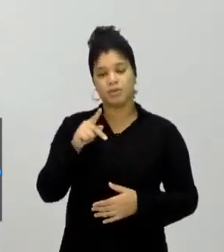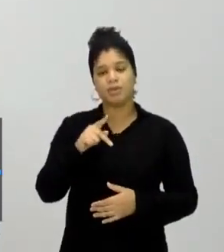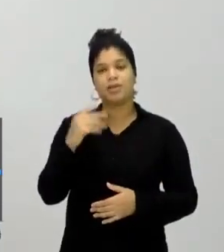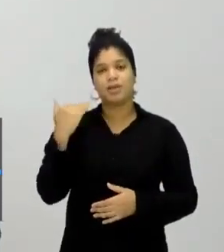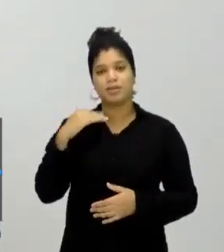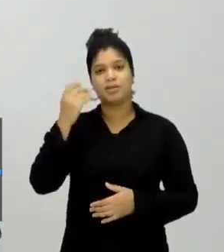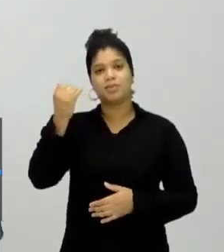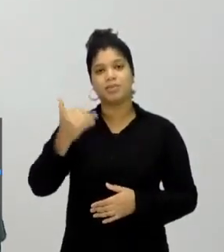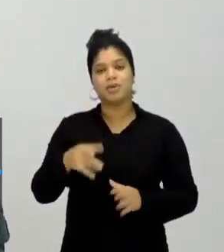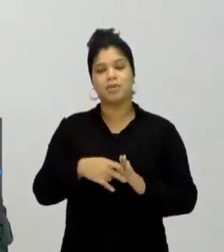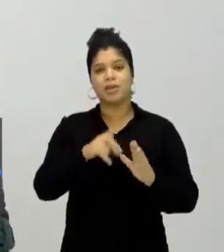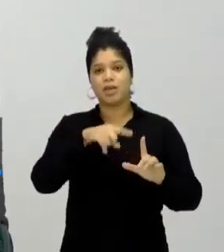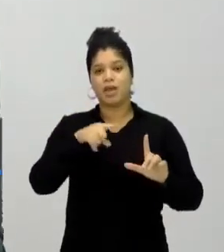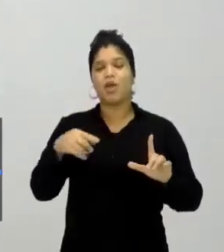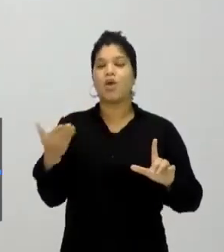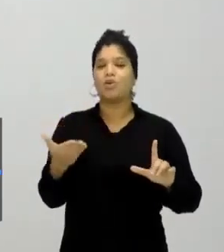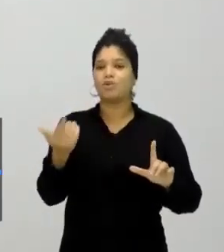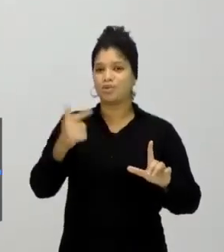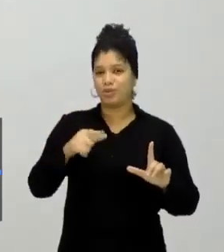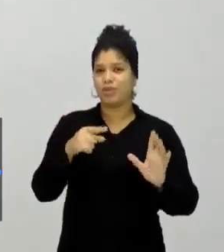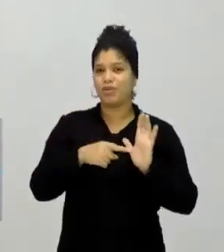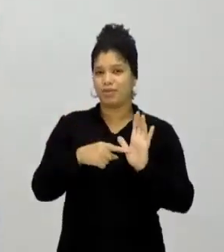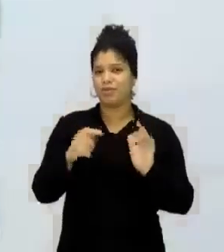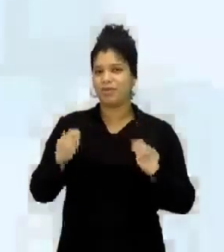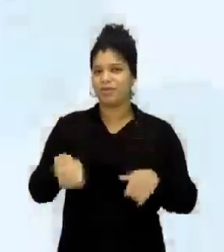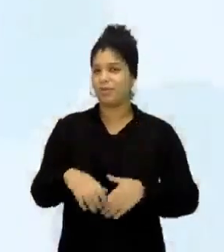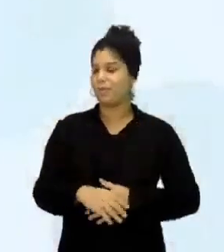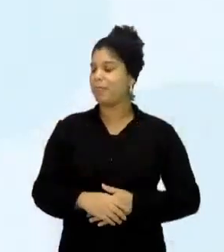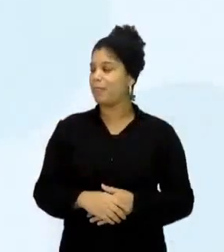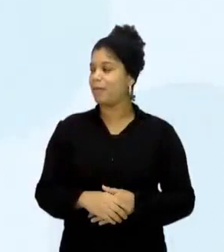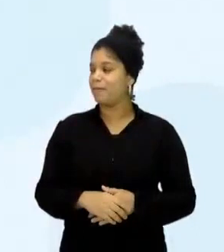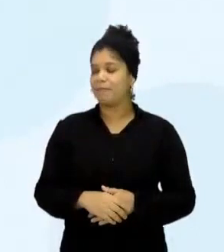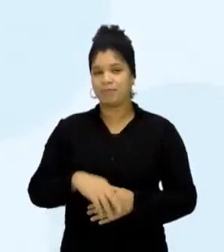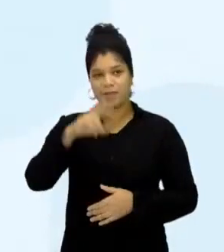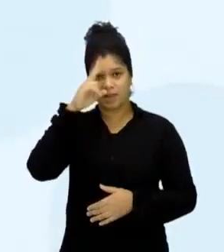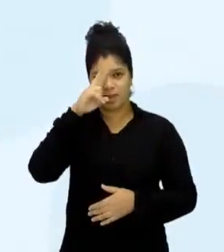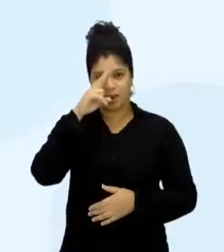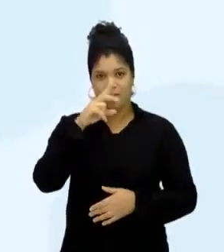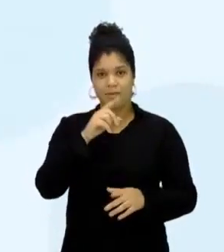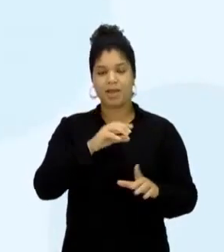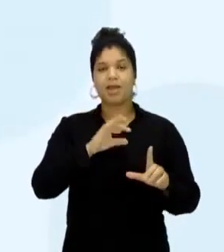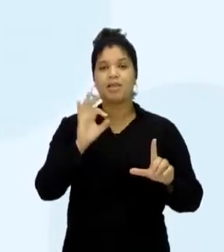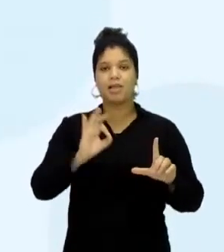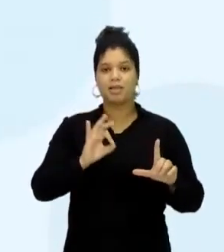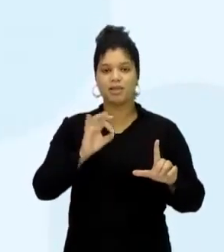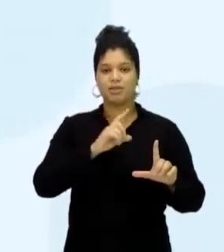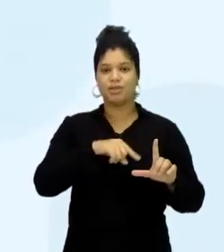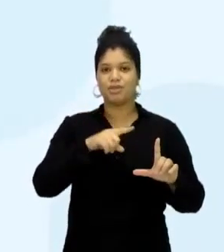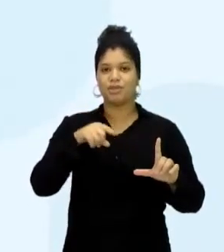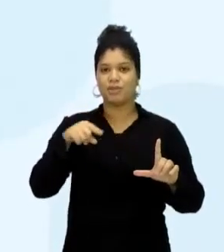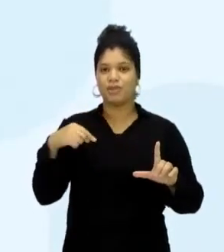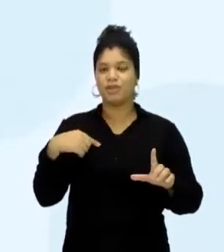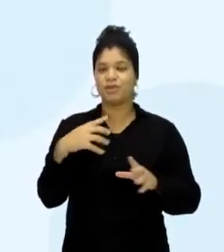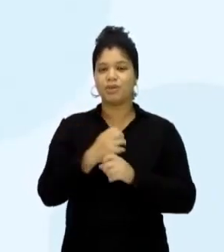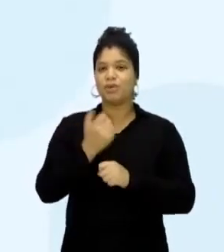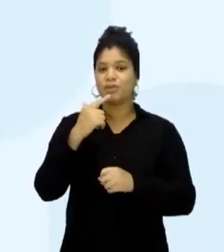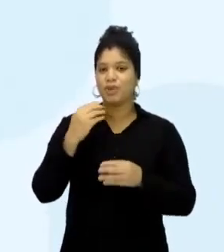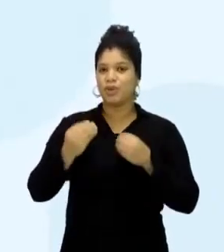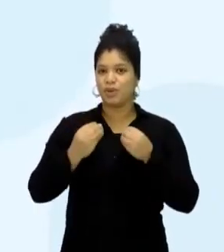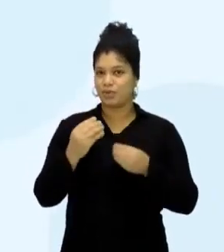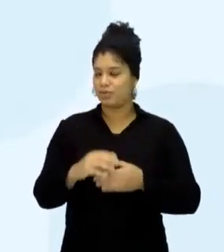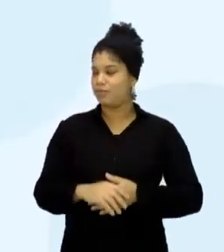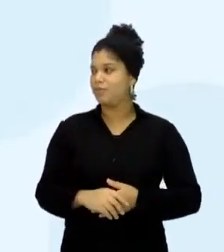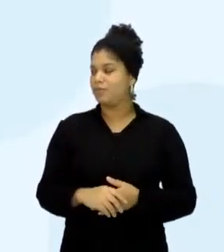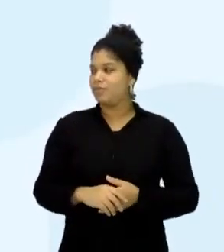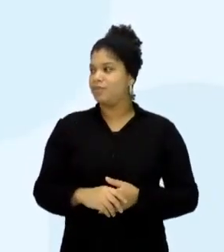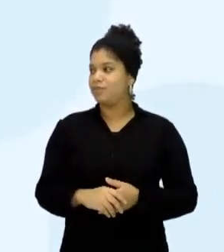gente vai ver bem sobre o gráfico, tá bom? Então vamos lá, pode colocar para eles. Lembra da taxa média de variação? Como que a gente calcula mesmo? Ah, para